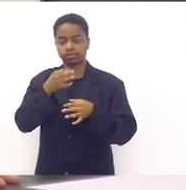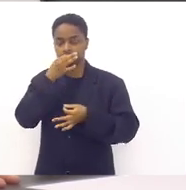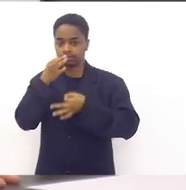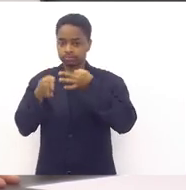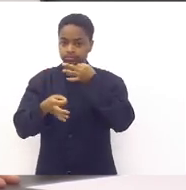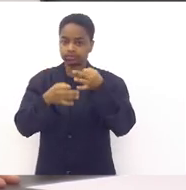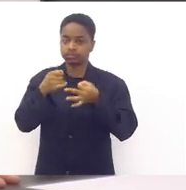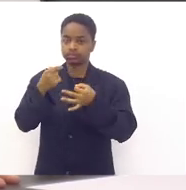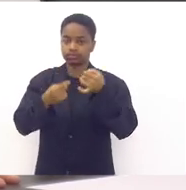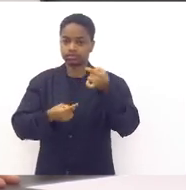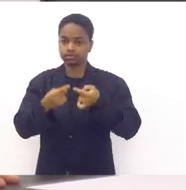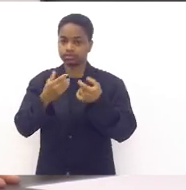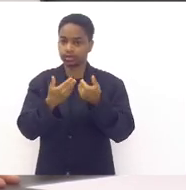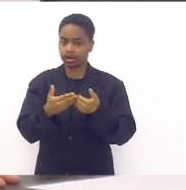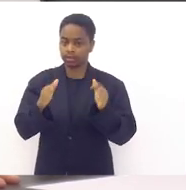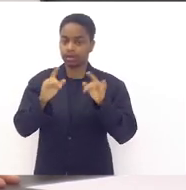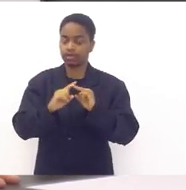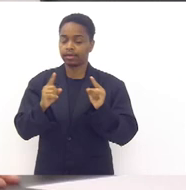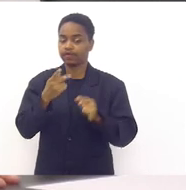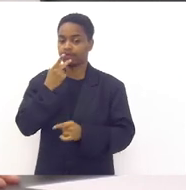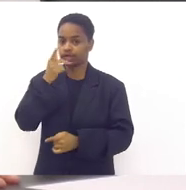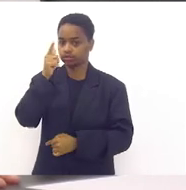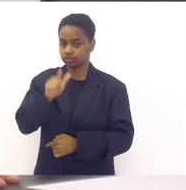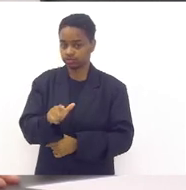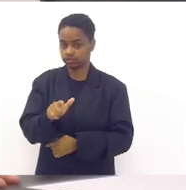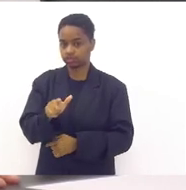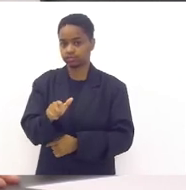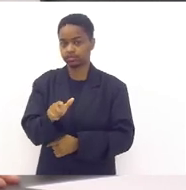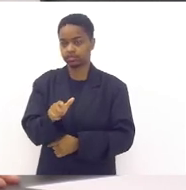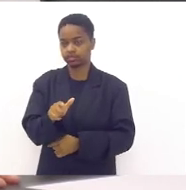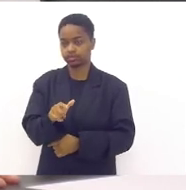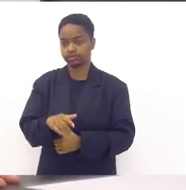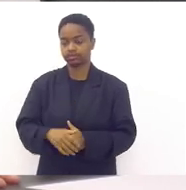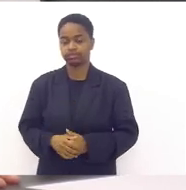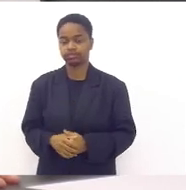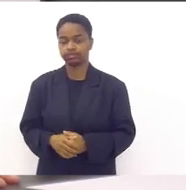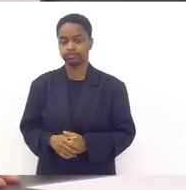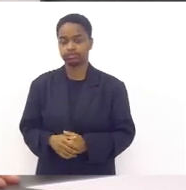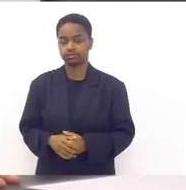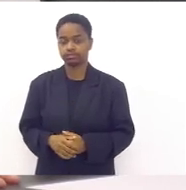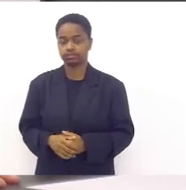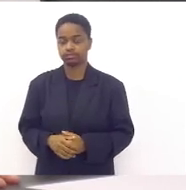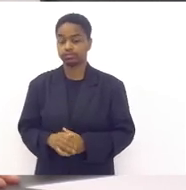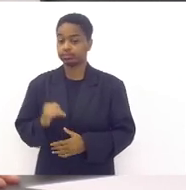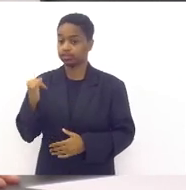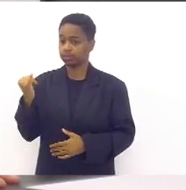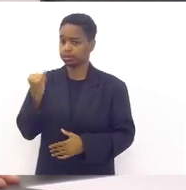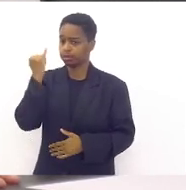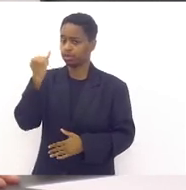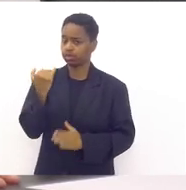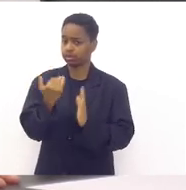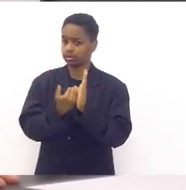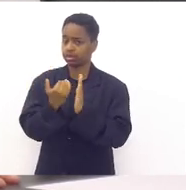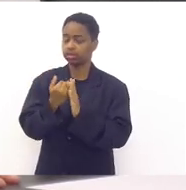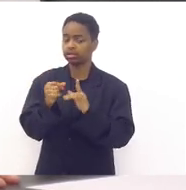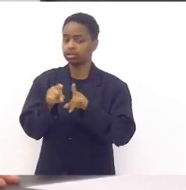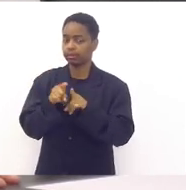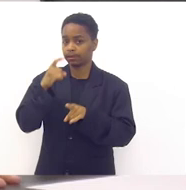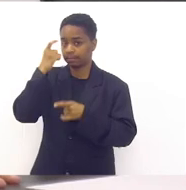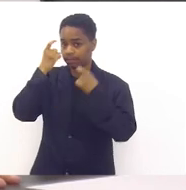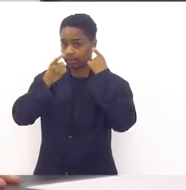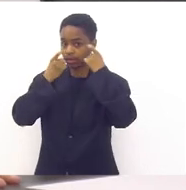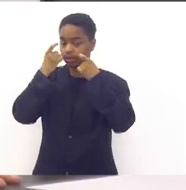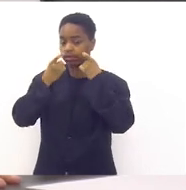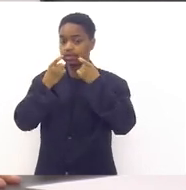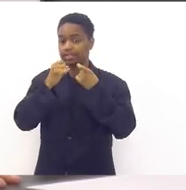comentários, reafirmar. É muito significativo, muito preocupante você